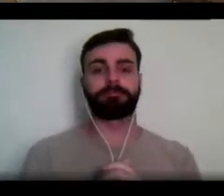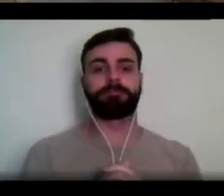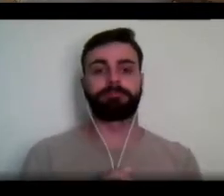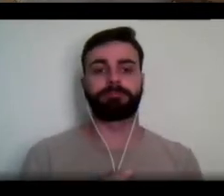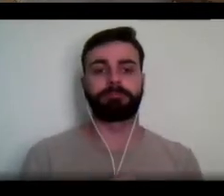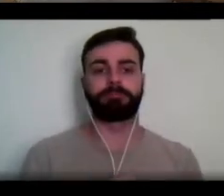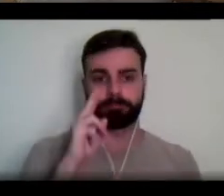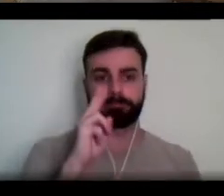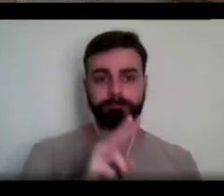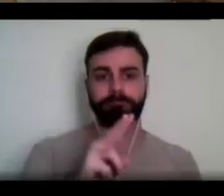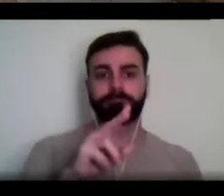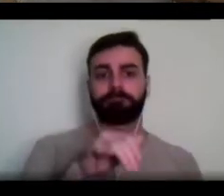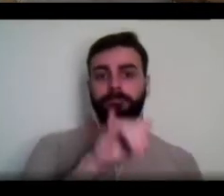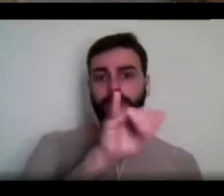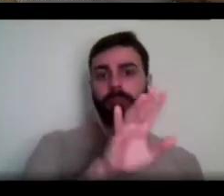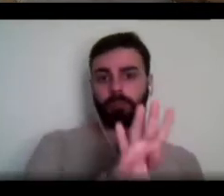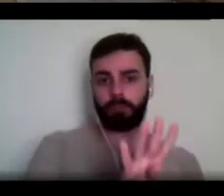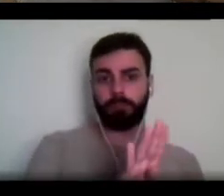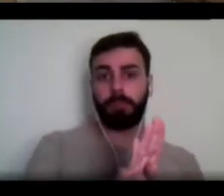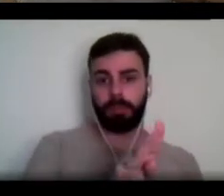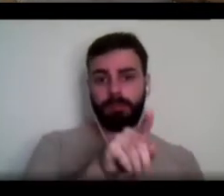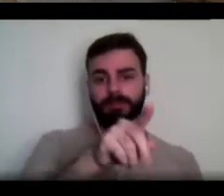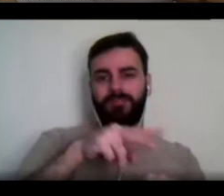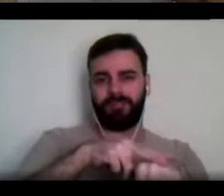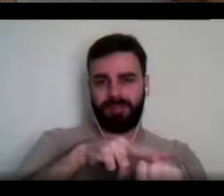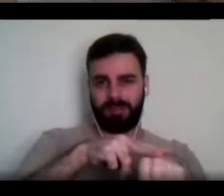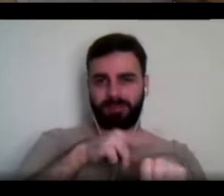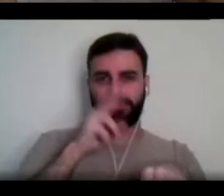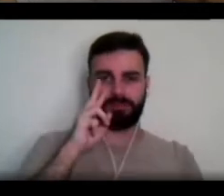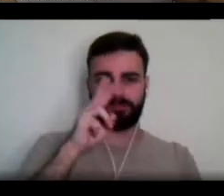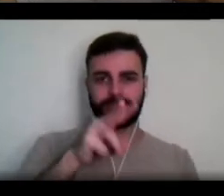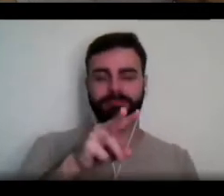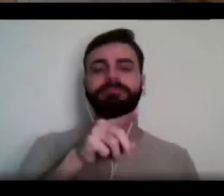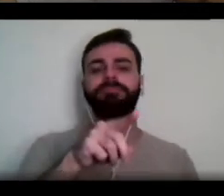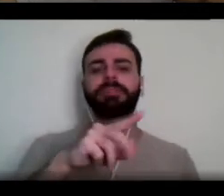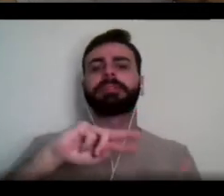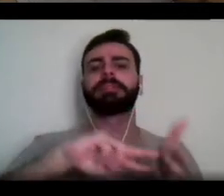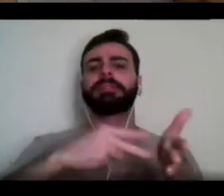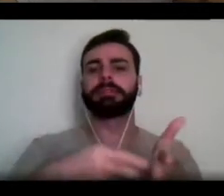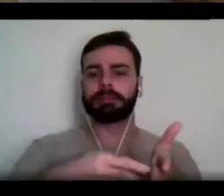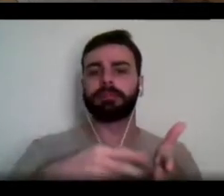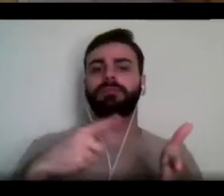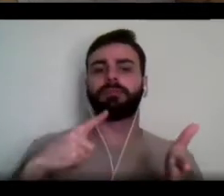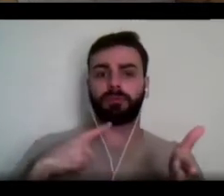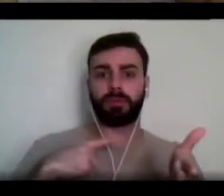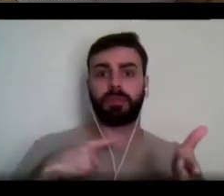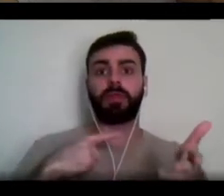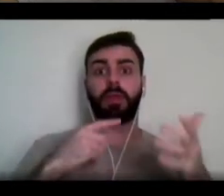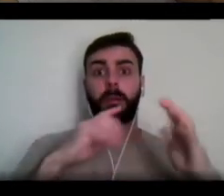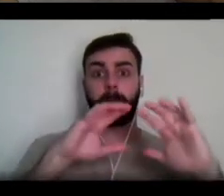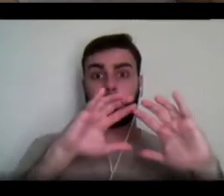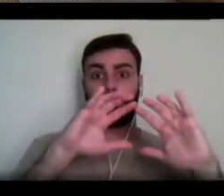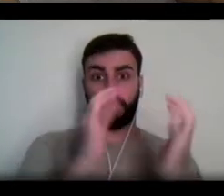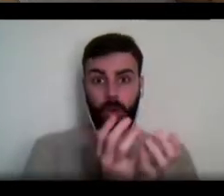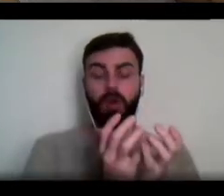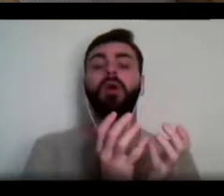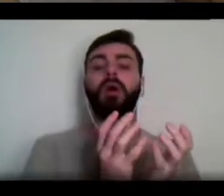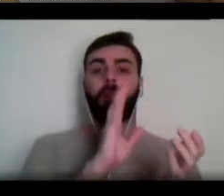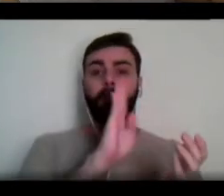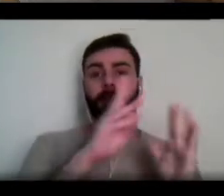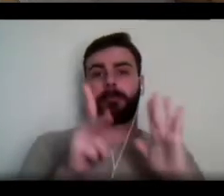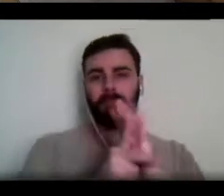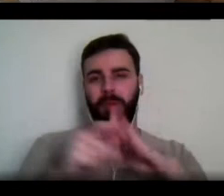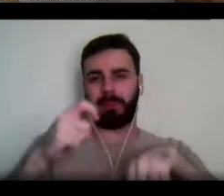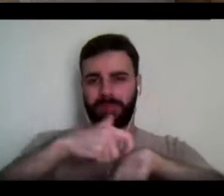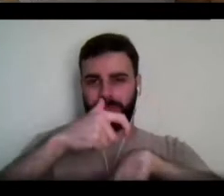de YB, que é o quê? É o deslocamento da bola B em função do tempo, então ele